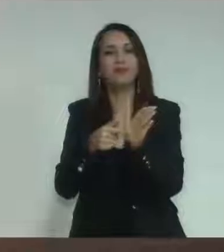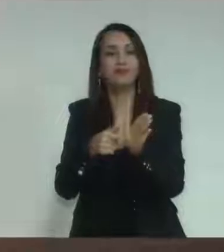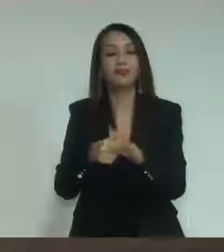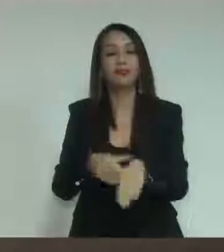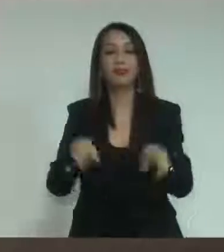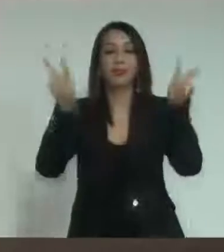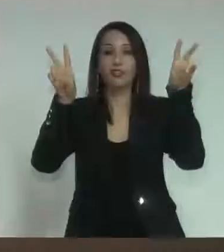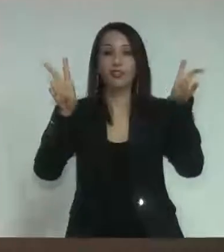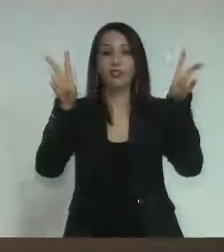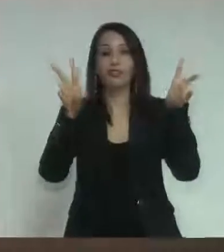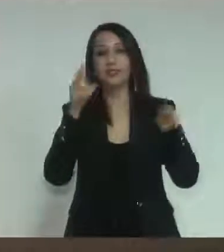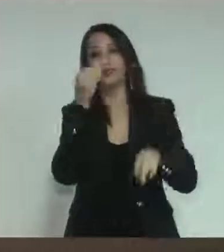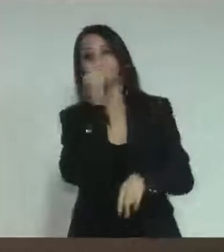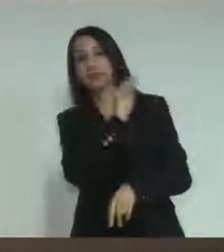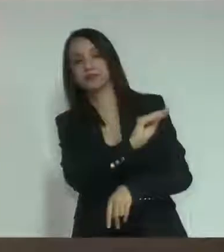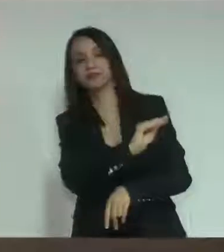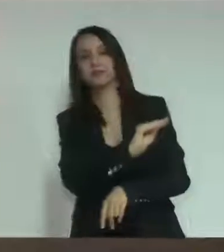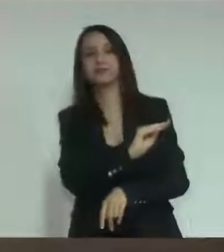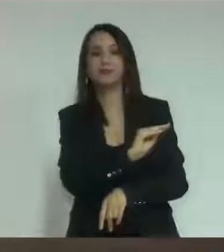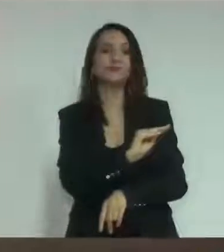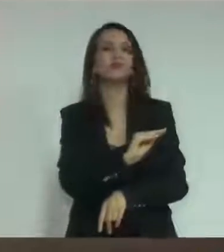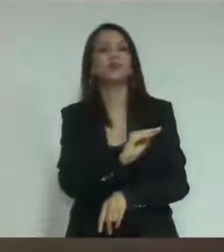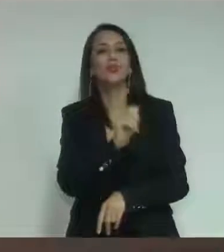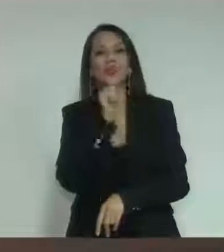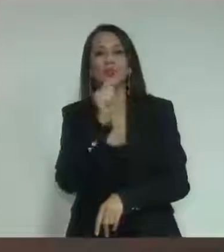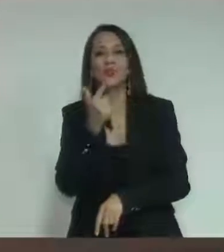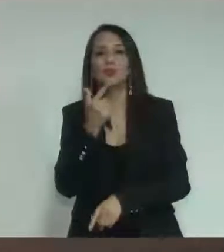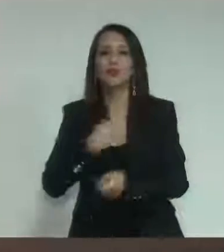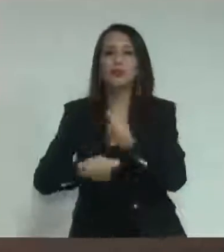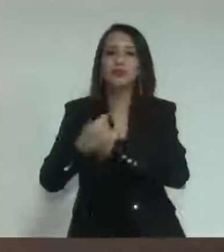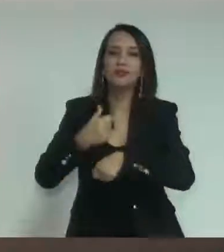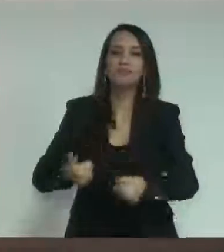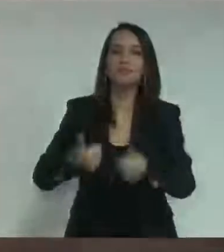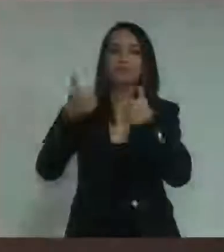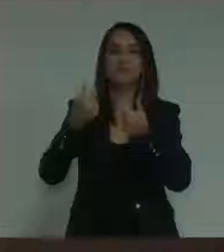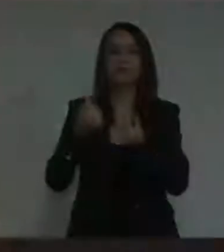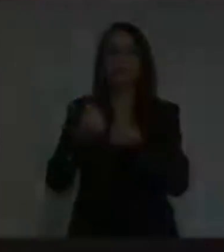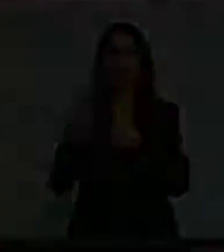assunto. Infelizmente, ela não geriu bem o dinheiro da cidade. Por essa noite é só.